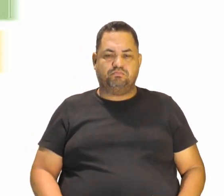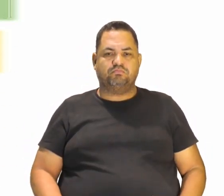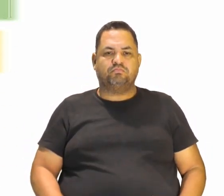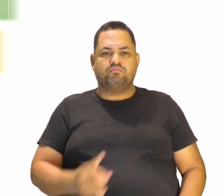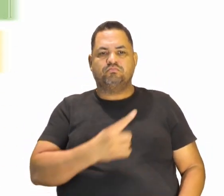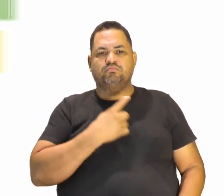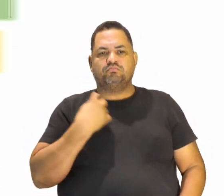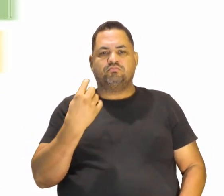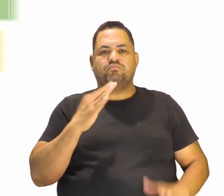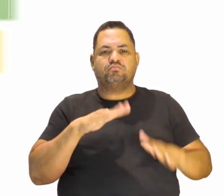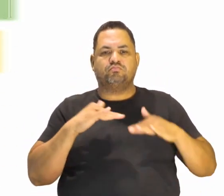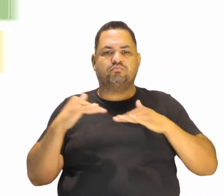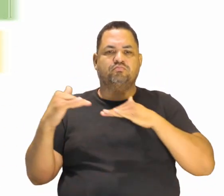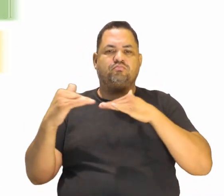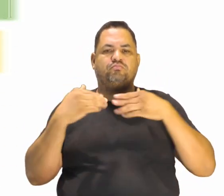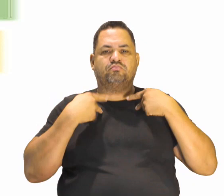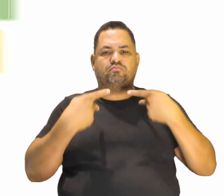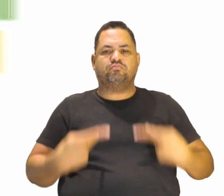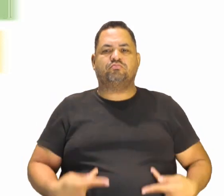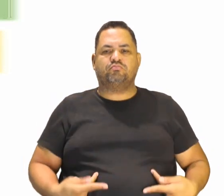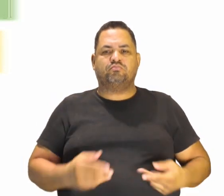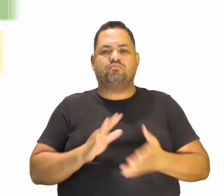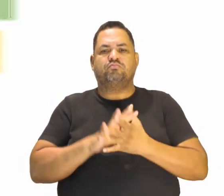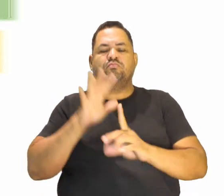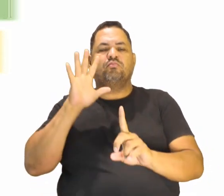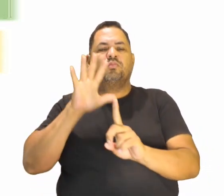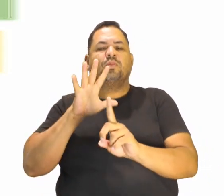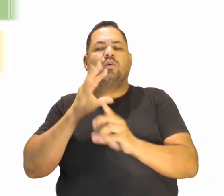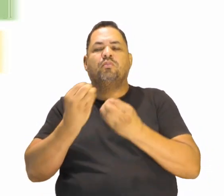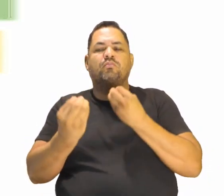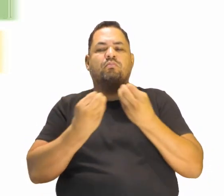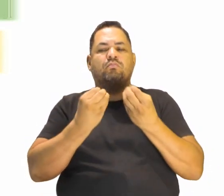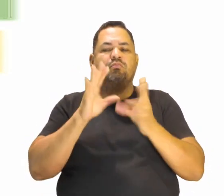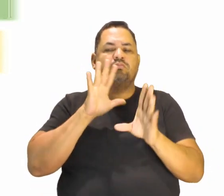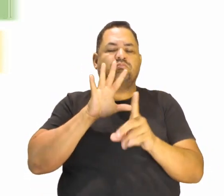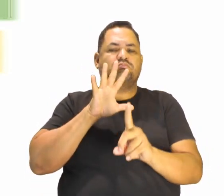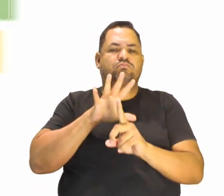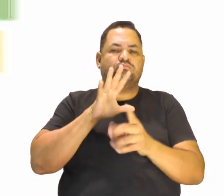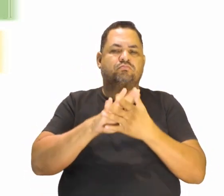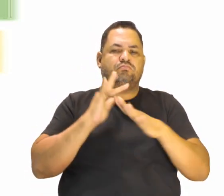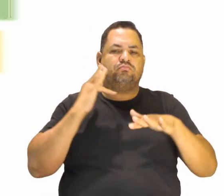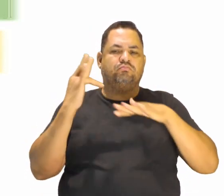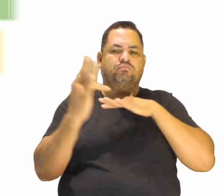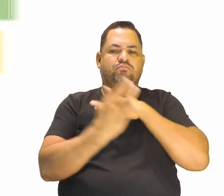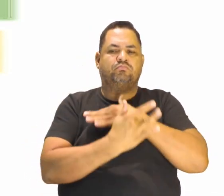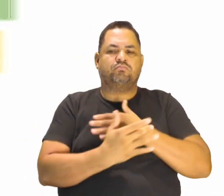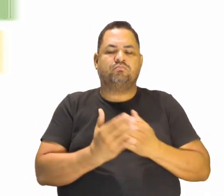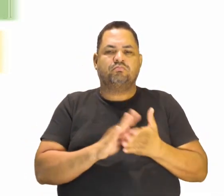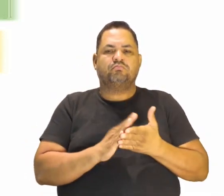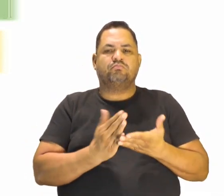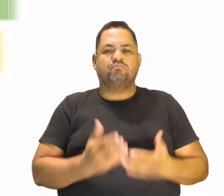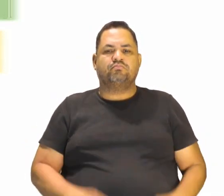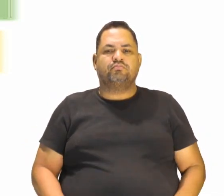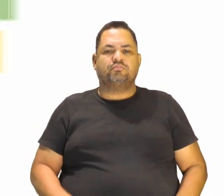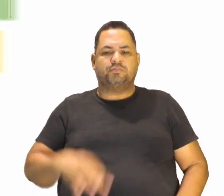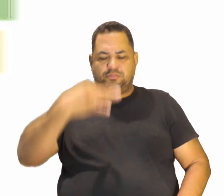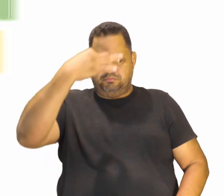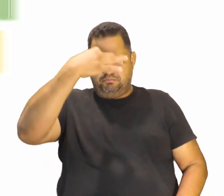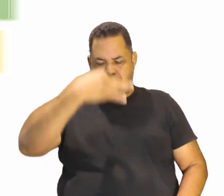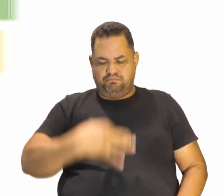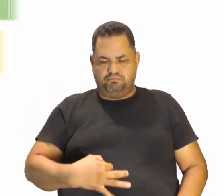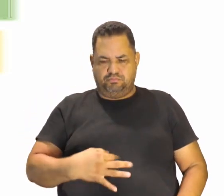mencionamos também quais são os padrões e como que a mídia influencia nesse perfil, nesse estilo